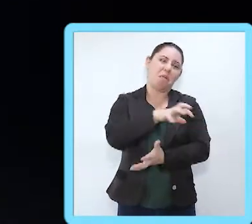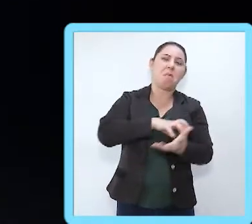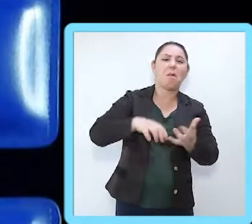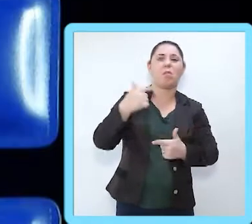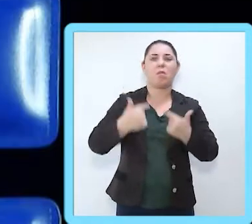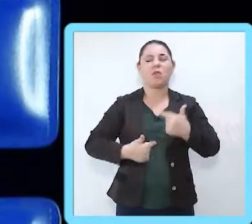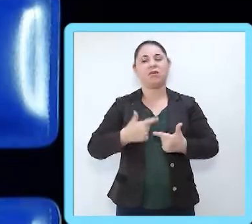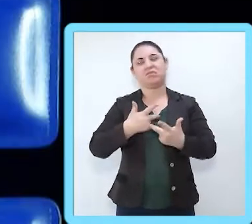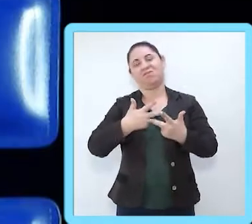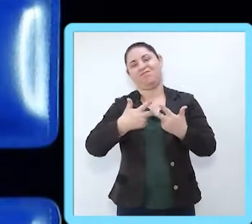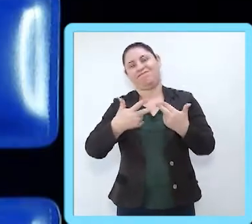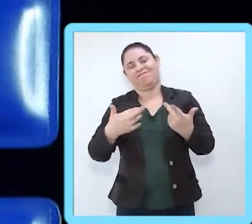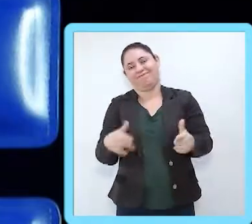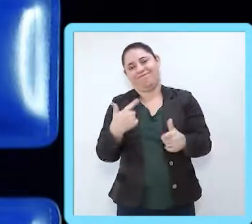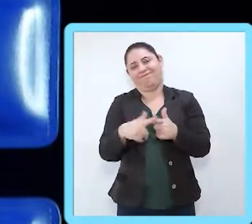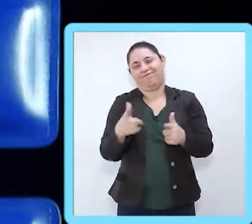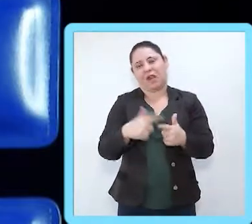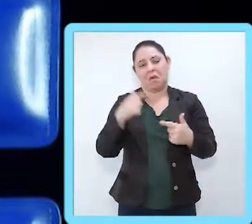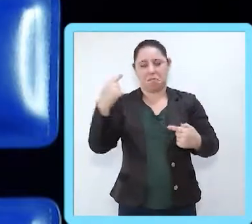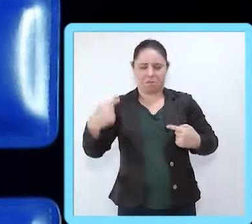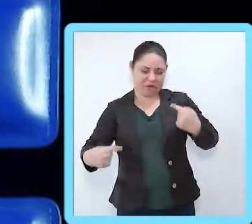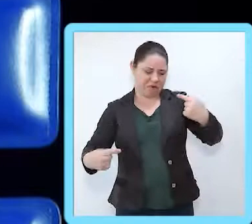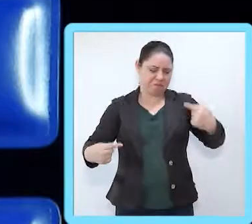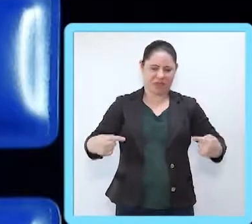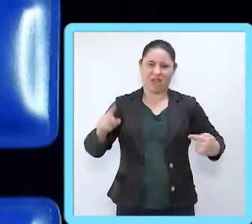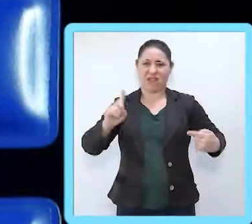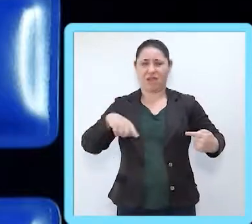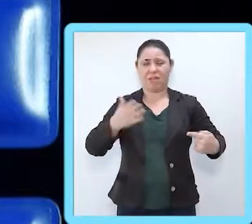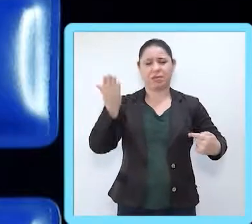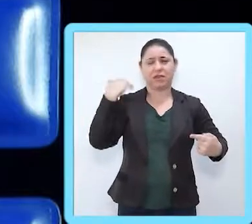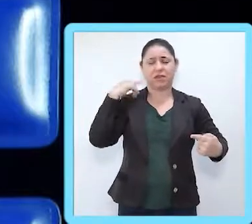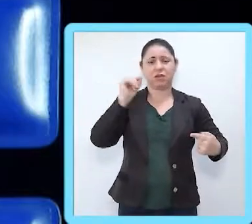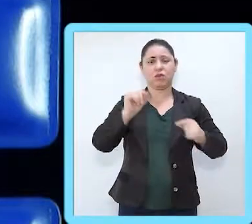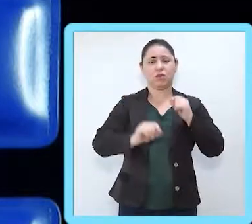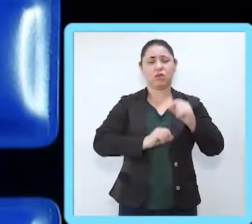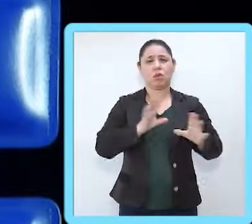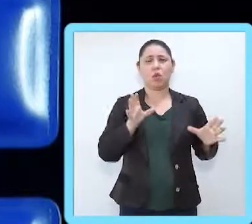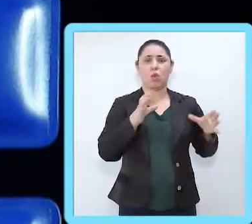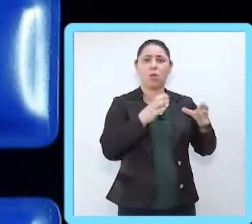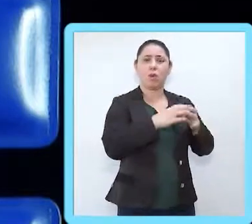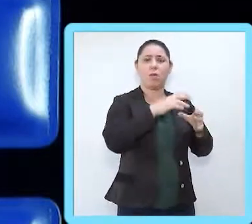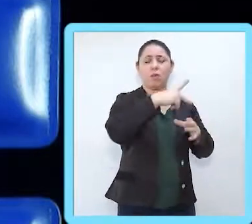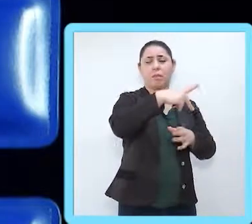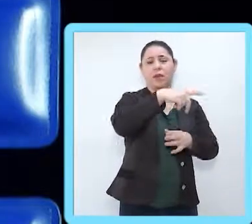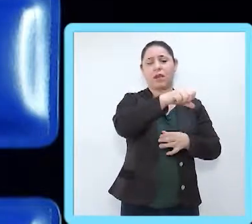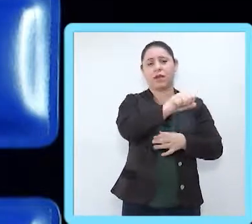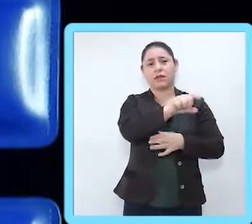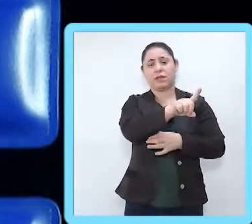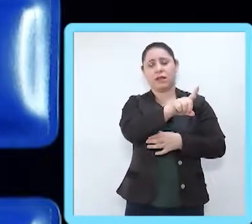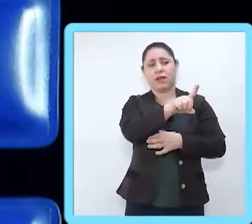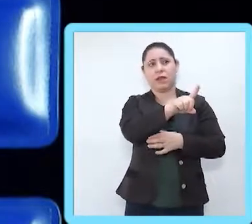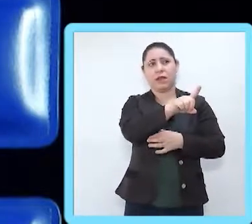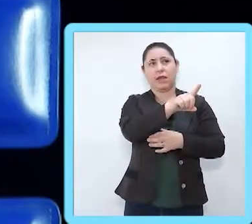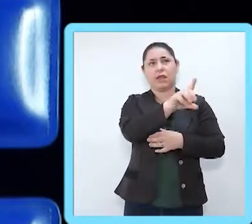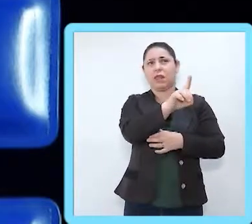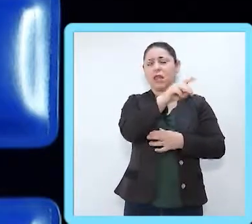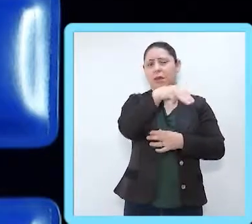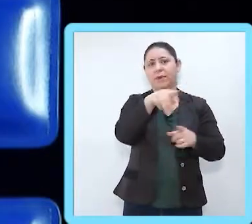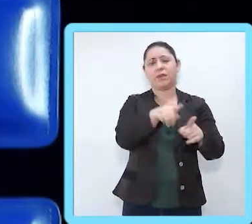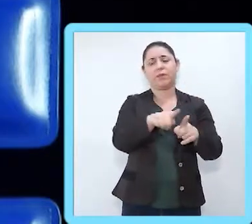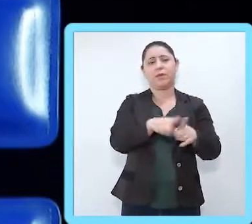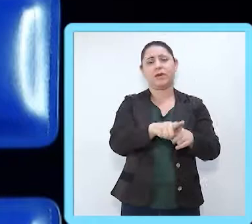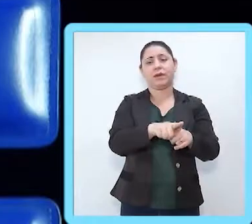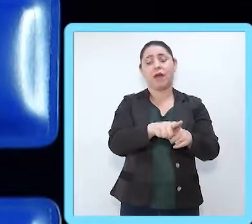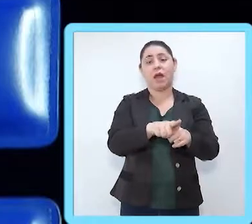né? Com oposição de lá e tal. A oposição na época era o grupo de PSD e UDN, aquela história toda. Bom, o certo é que veio o